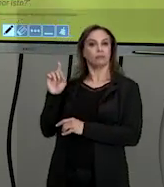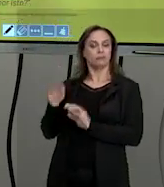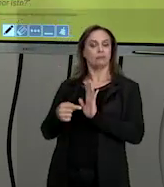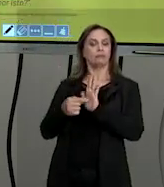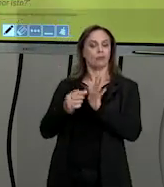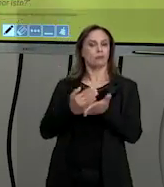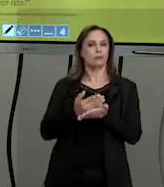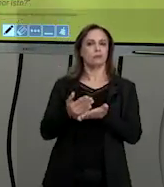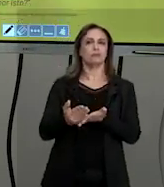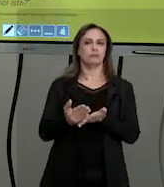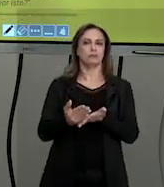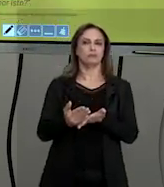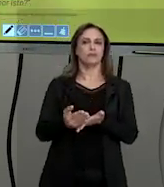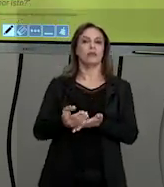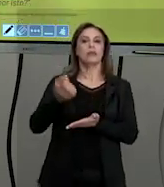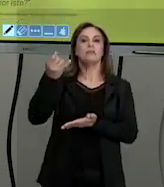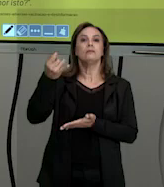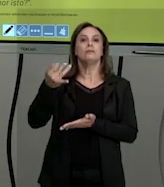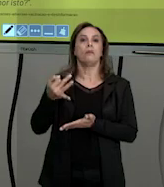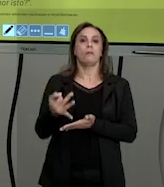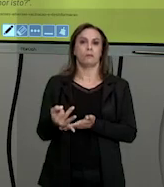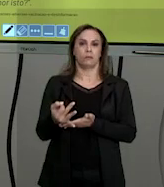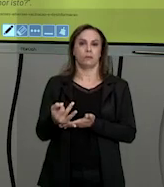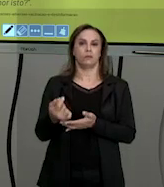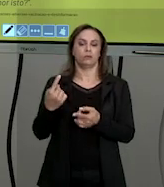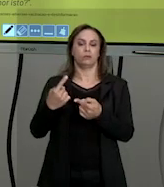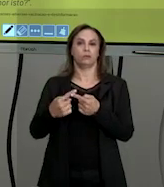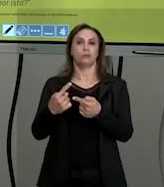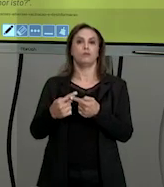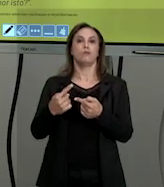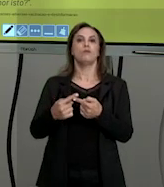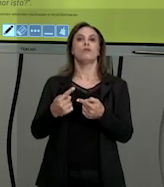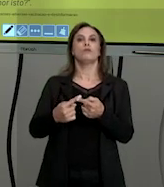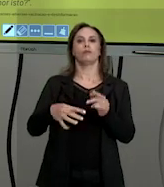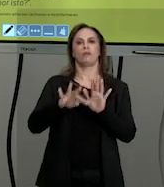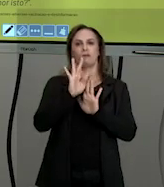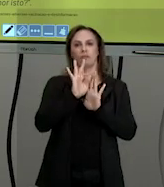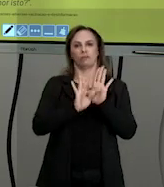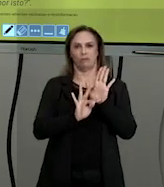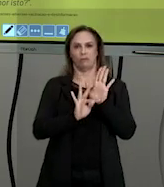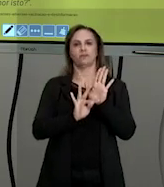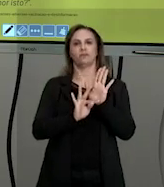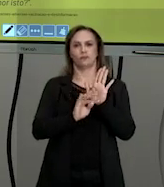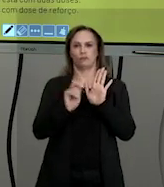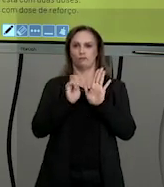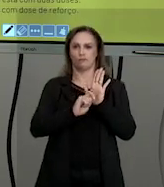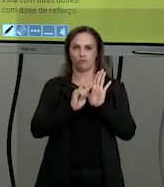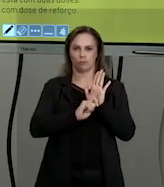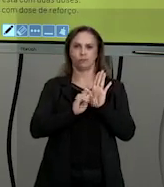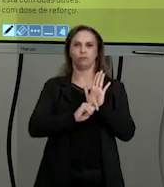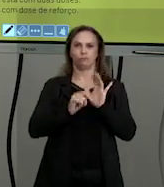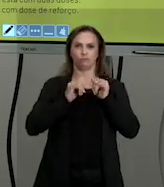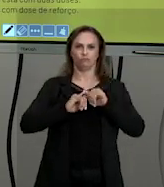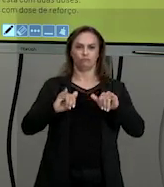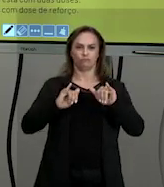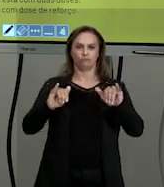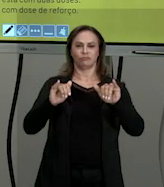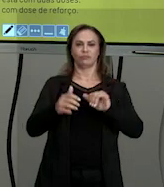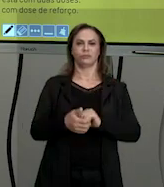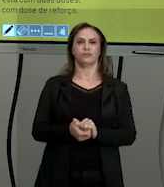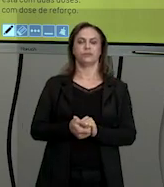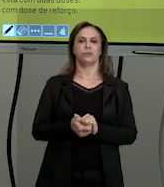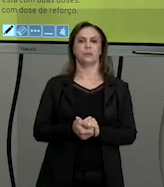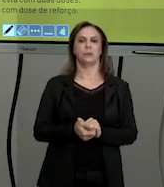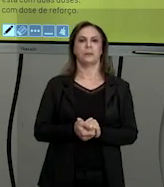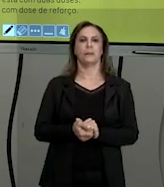introdução, justifica o porquê da produção desse texto de divulgação. Bom, e